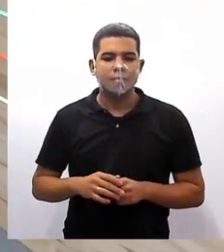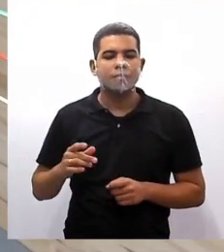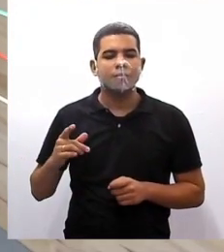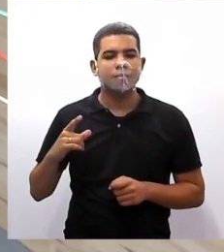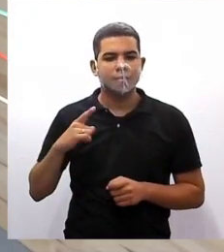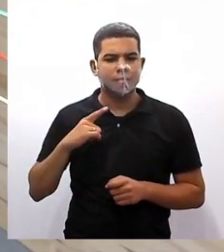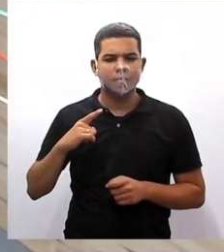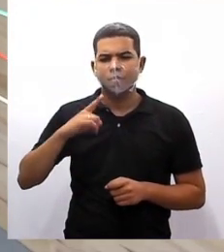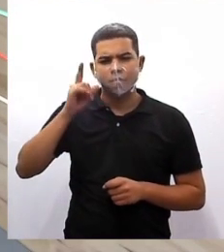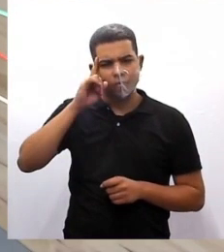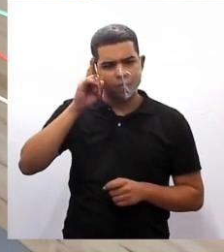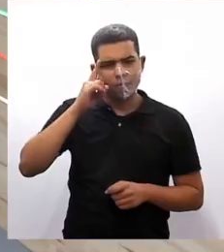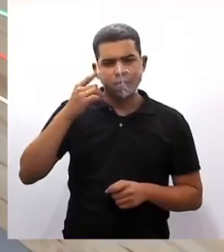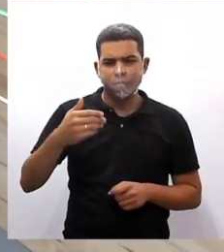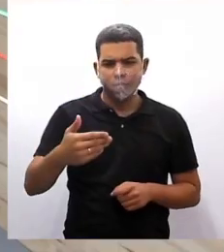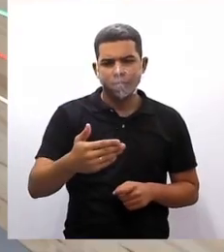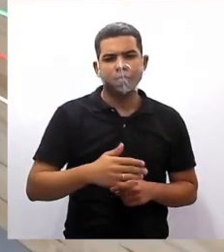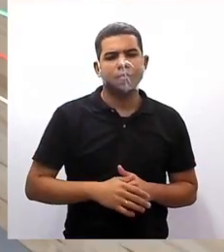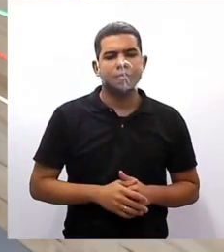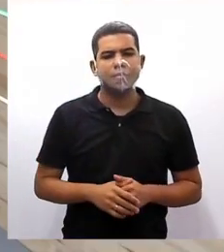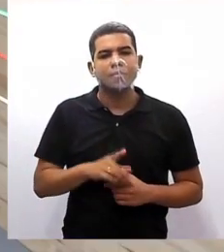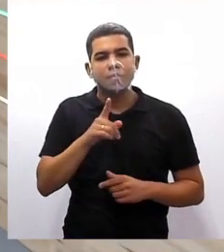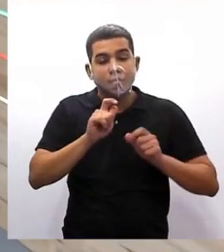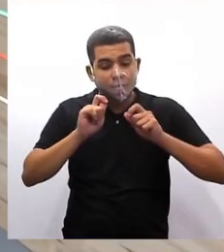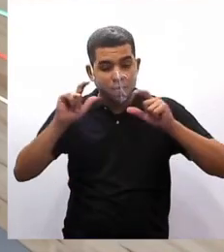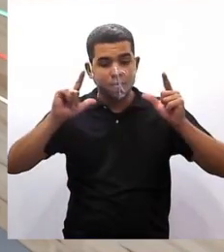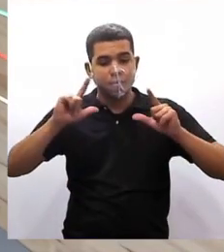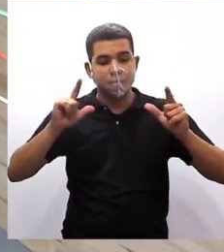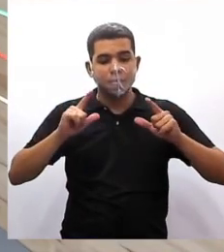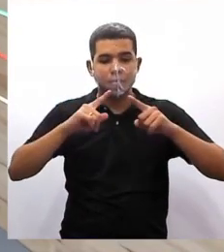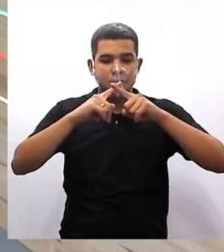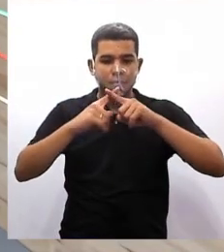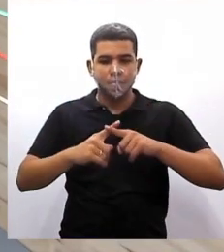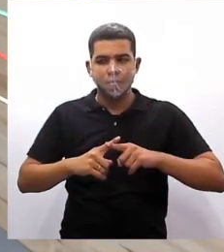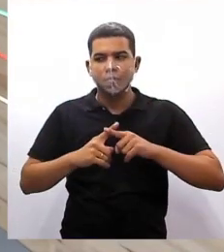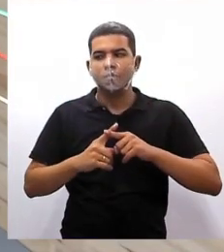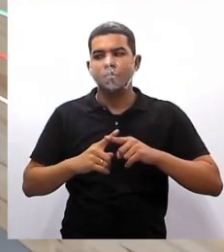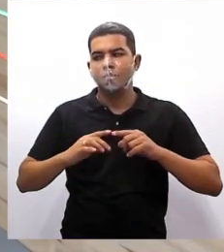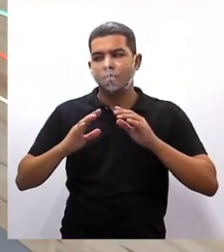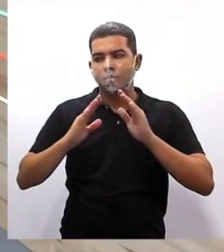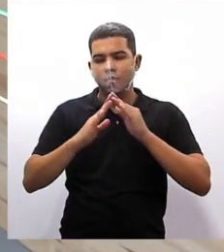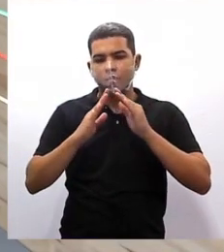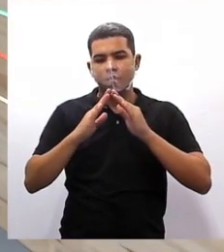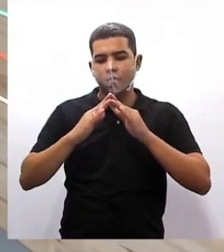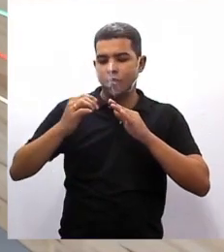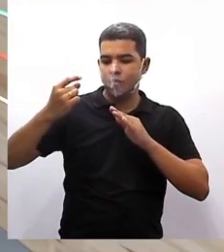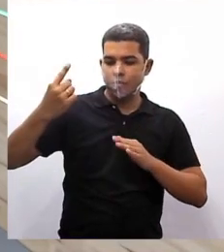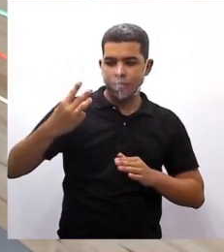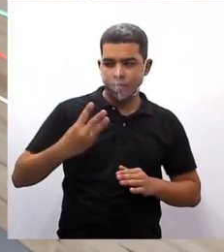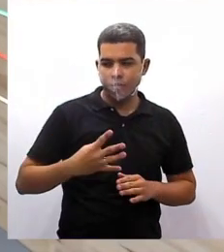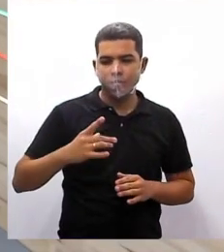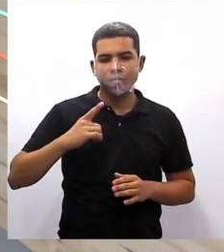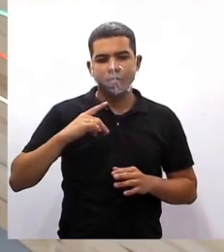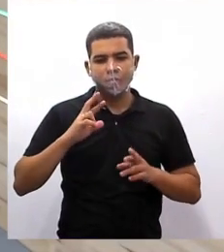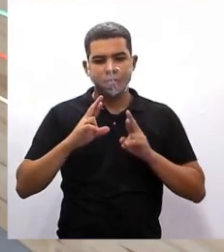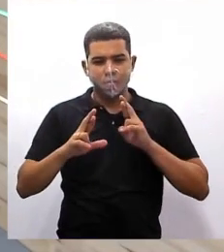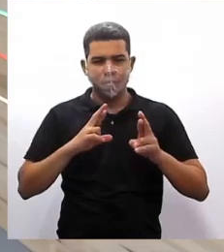a dia. Massa, não é? Então, você tem que se ligar na aplicação a quantidade de casas decimais e vai